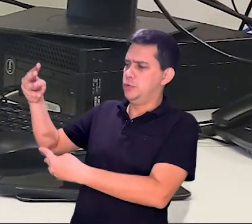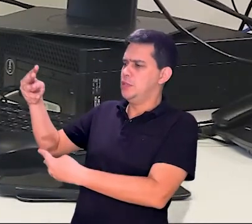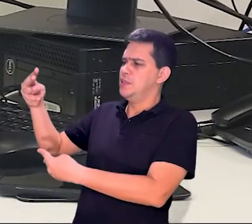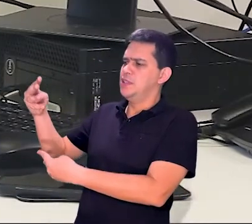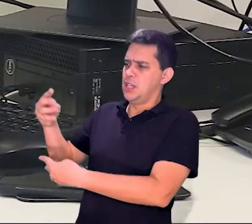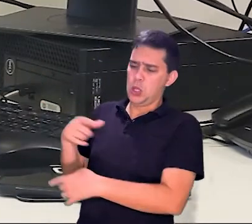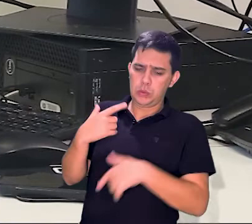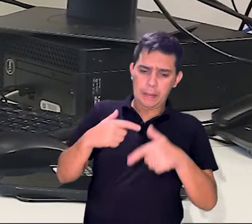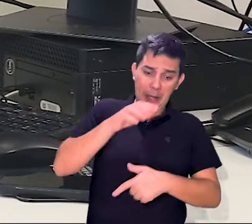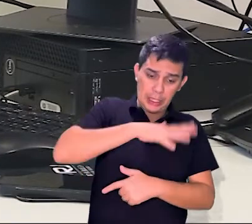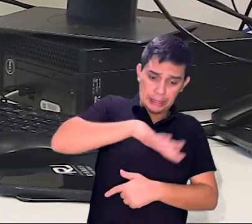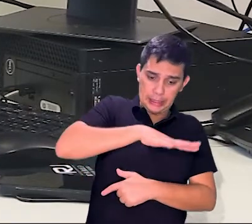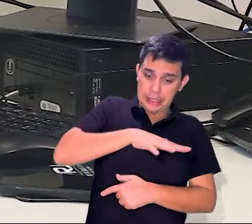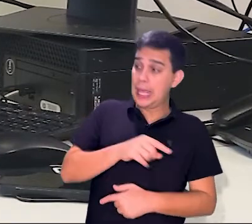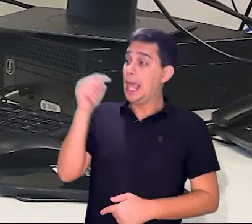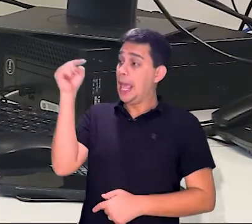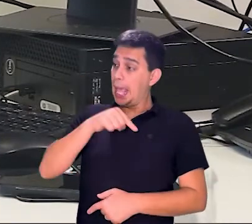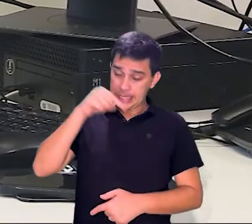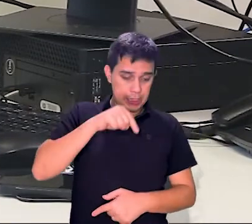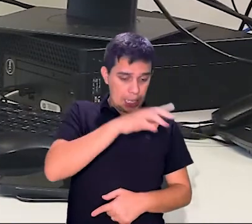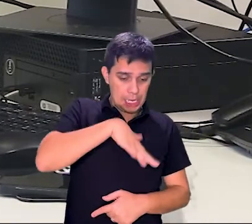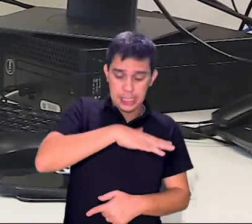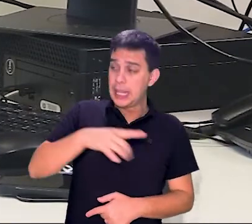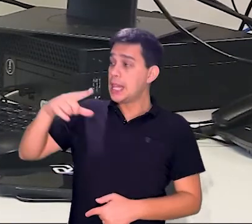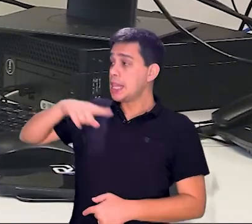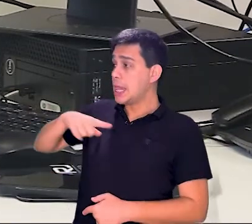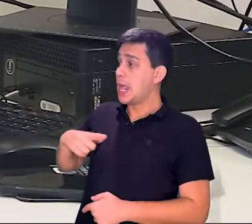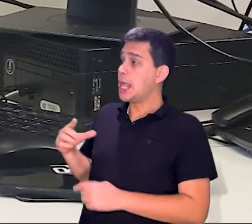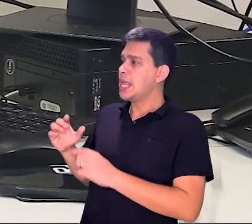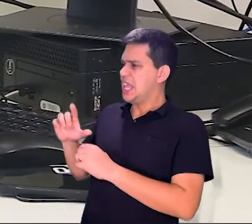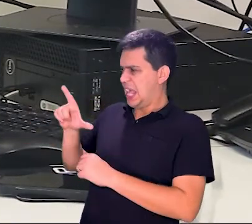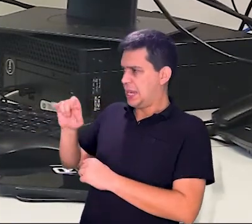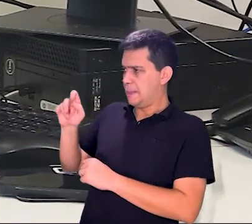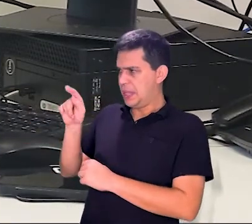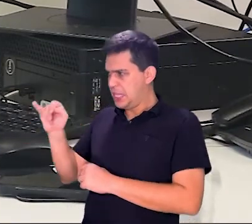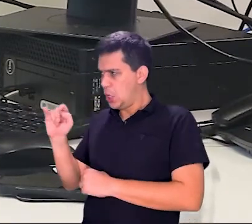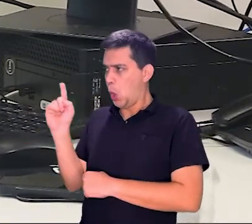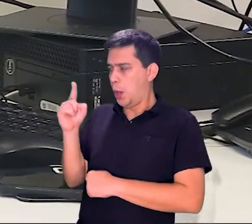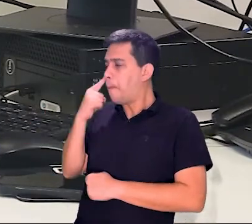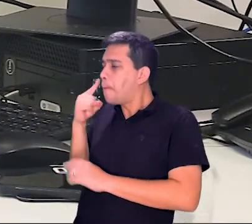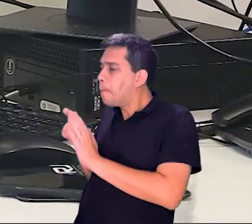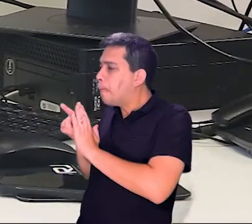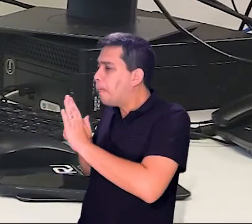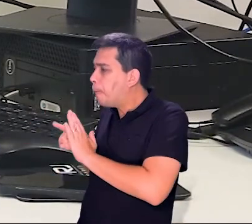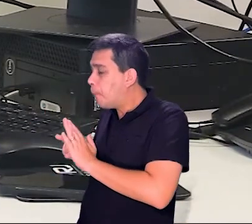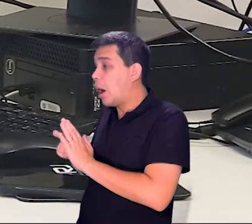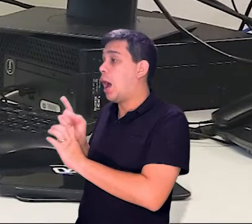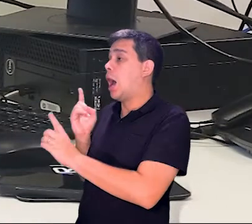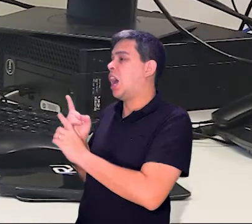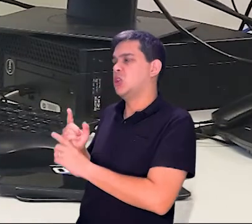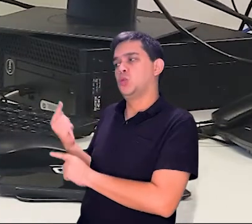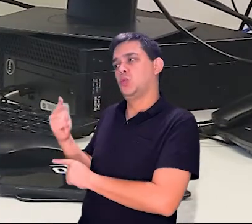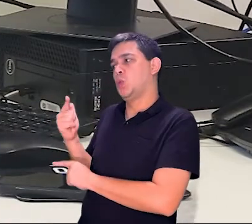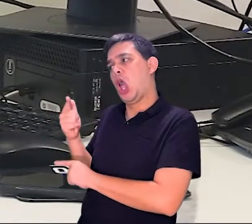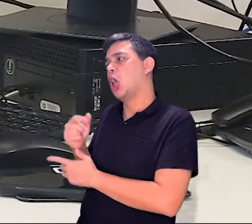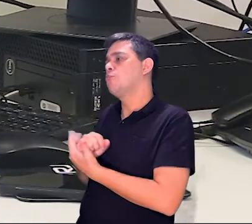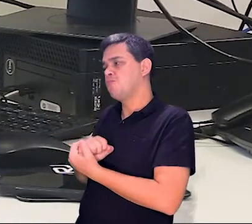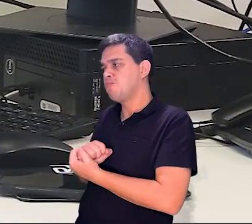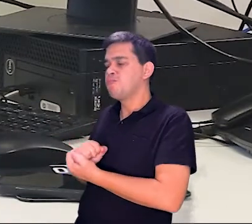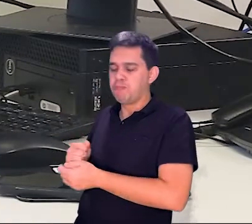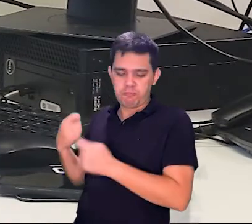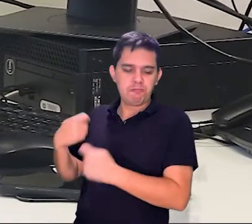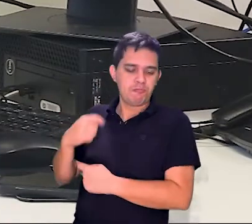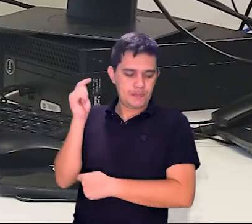sua área de atribuição que não possuem sequer ILPIs, ou seja, instituições de longa permanência para idosos. Né?